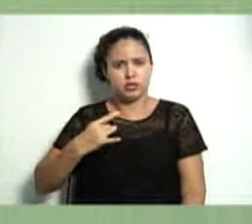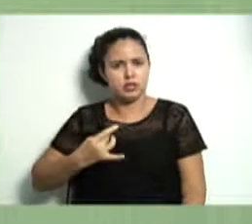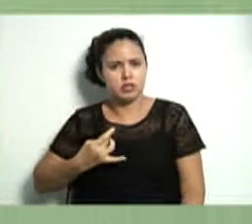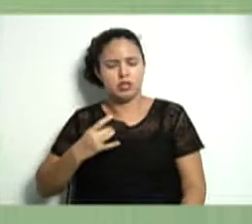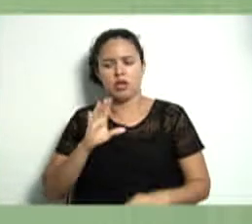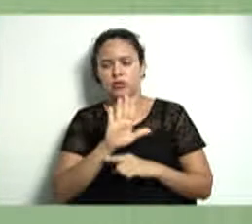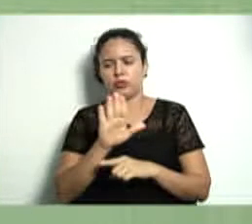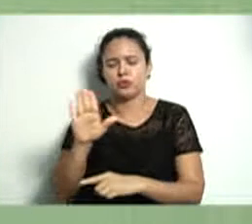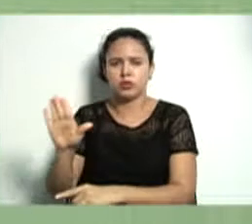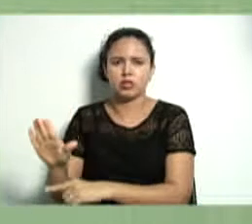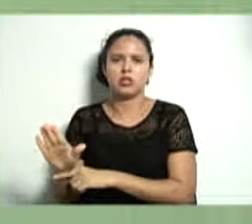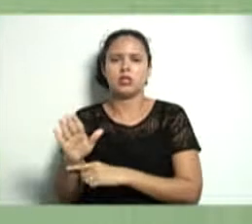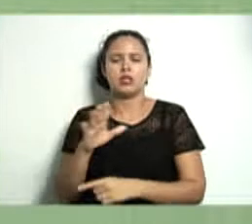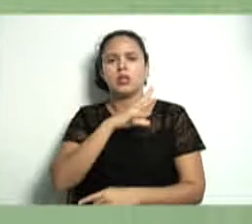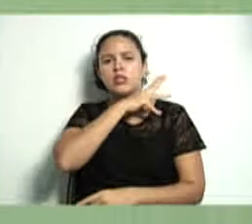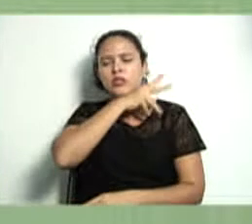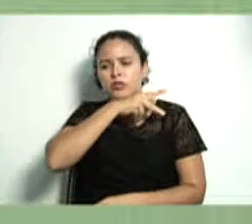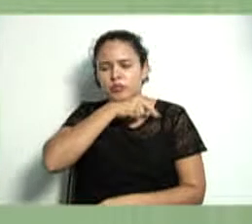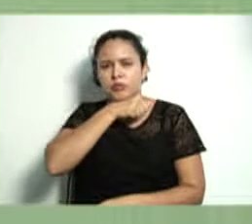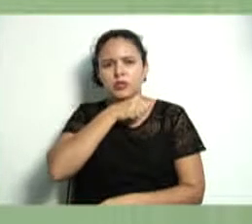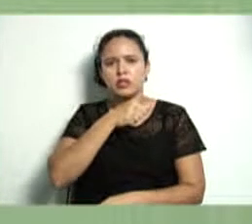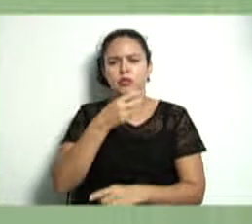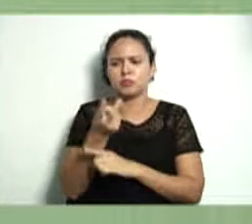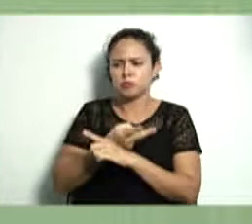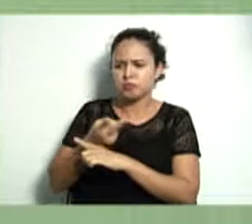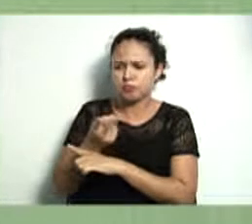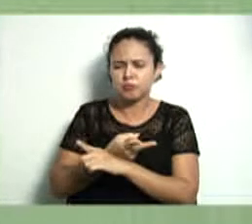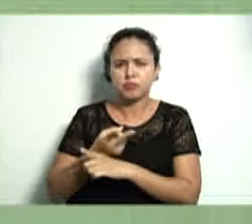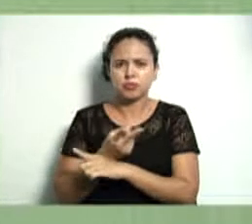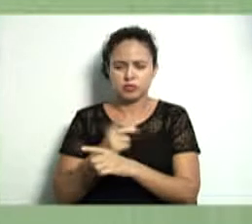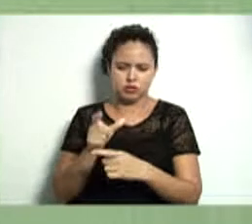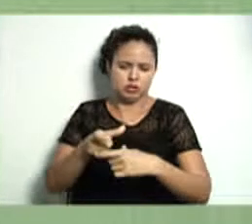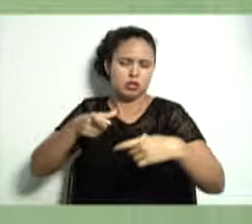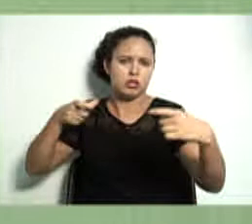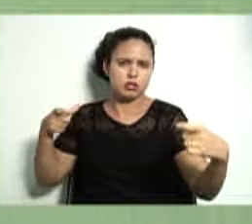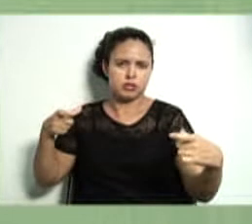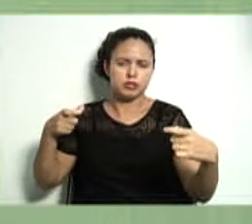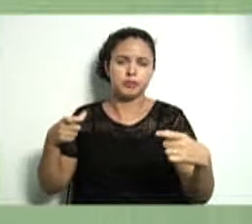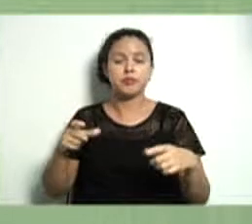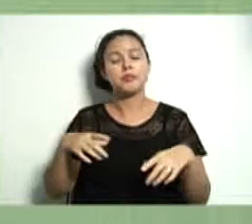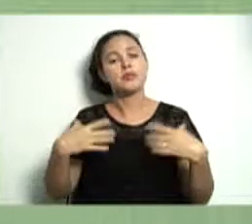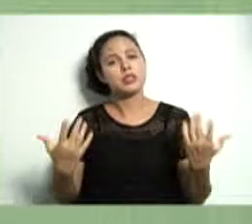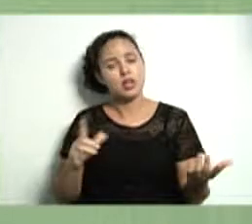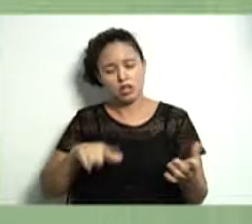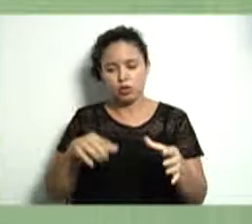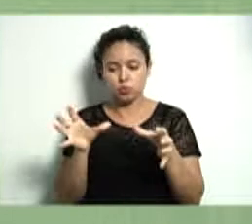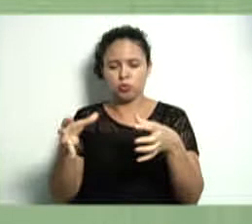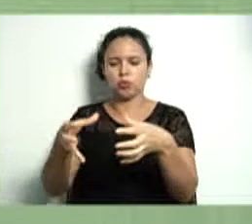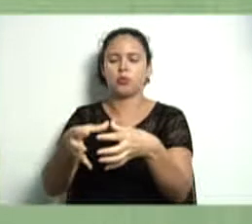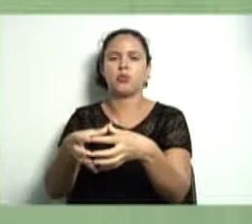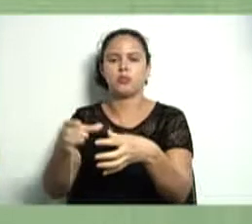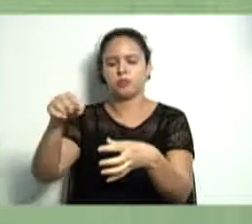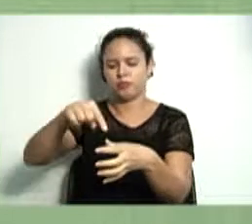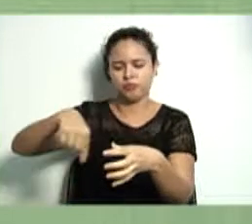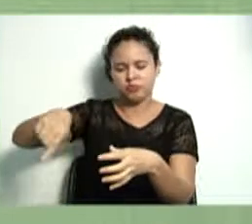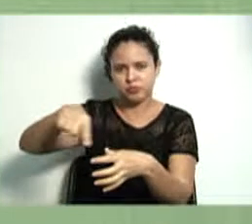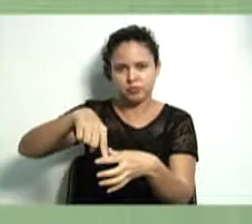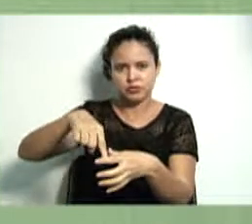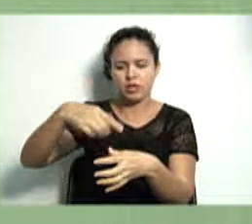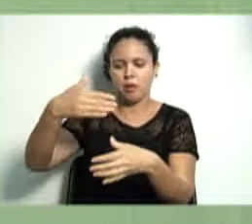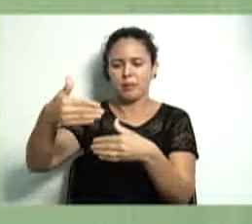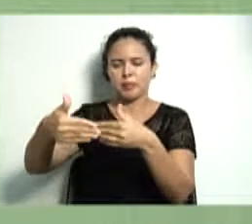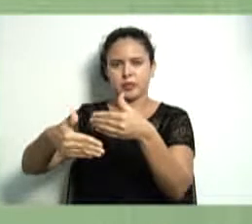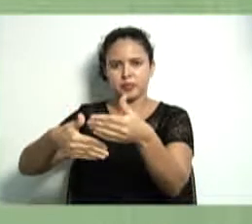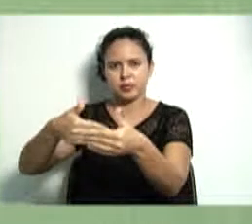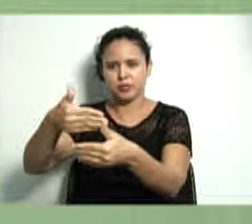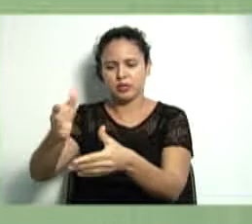necessária à caça de um animal selvagem de grande porte. São esses pequenos grupos que vão estabelecer o surgimento, mais tarde,